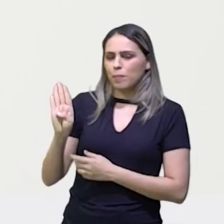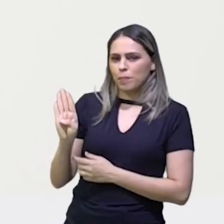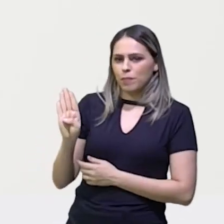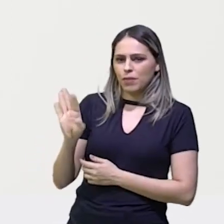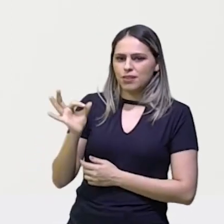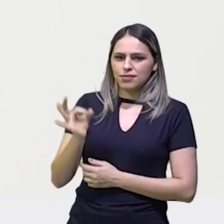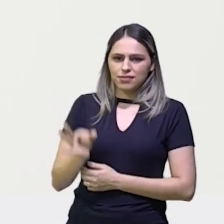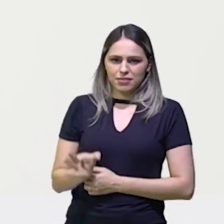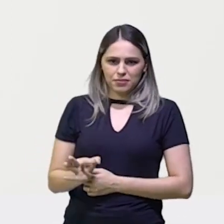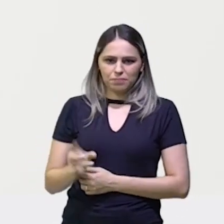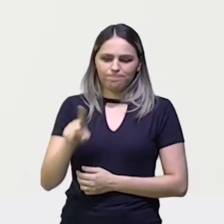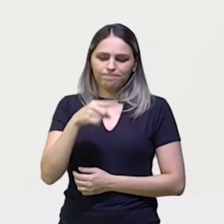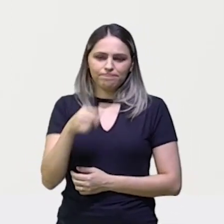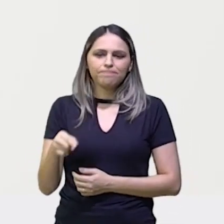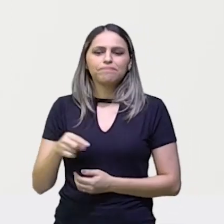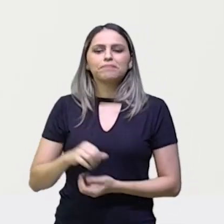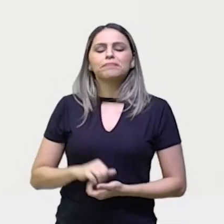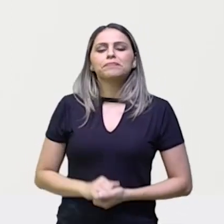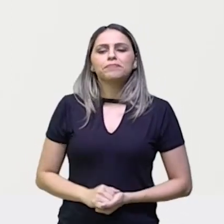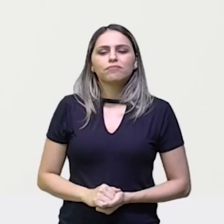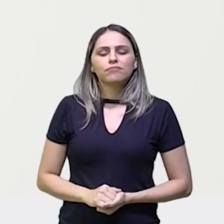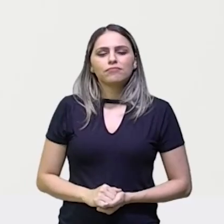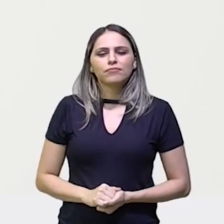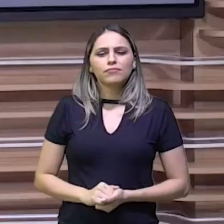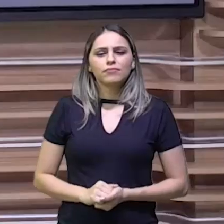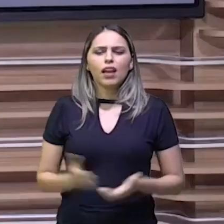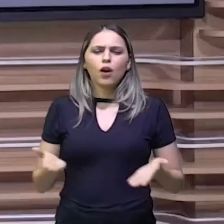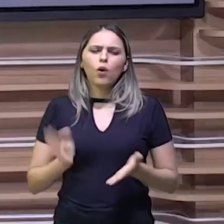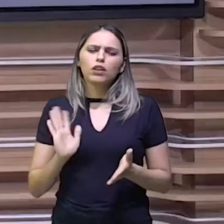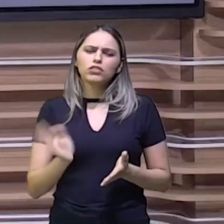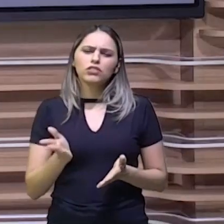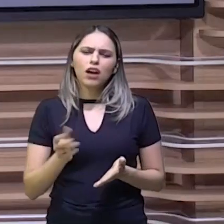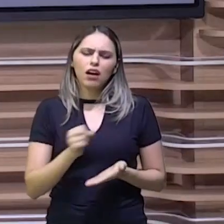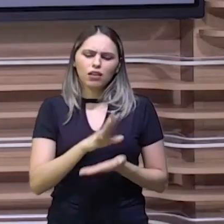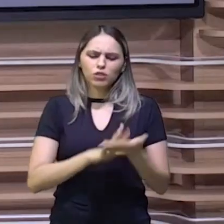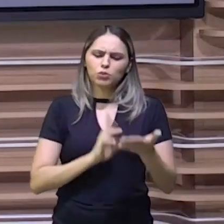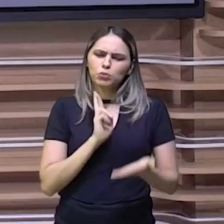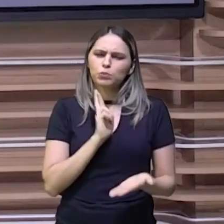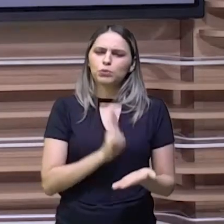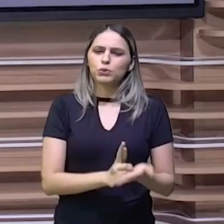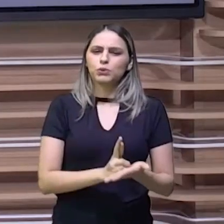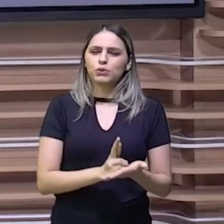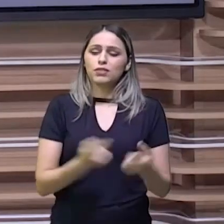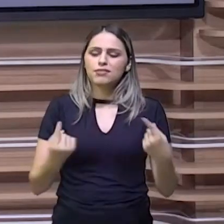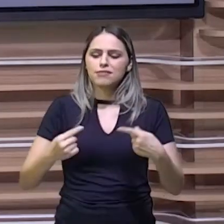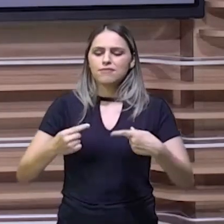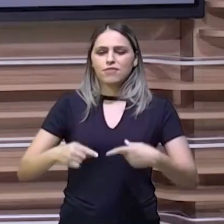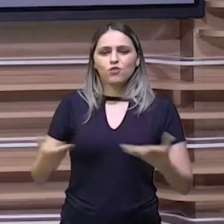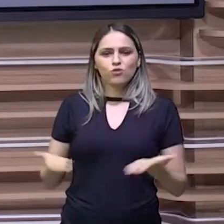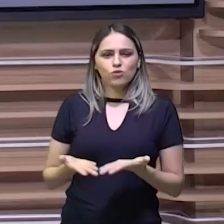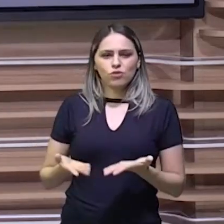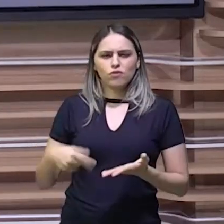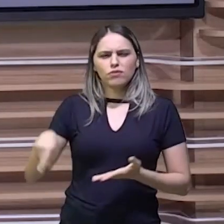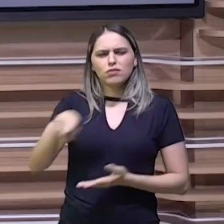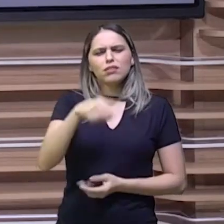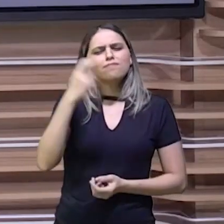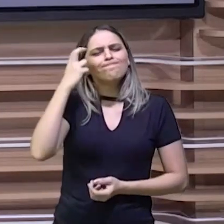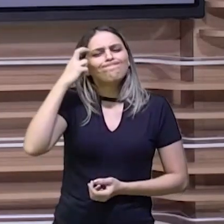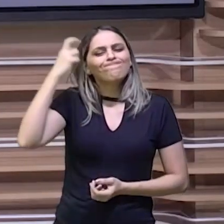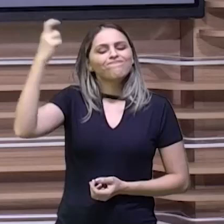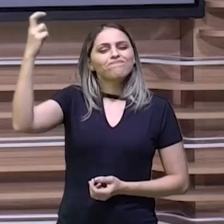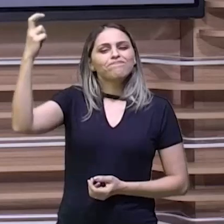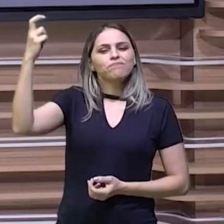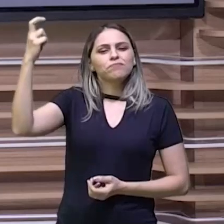B. Agora que nós já resolvemos os nossos dois desafios do dia, vocês são muito